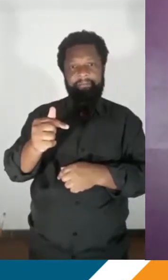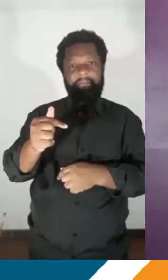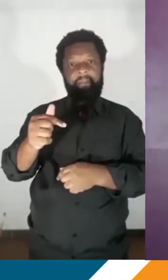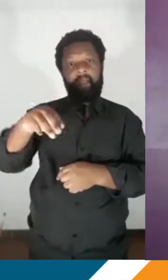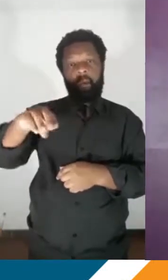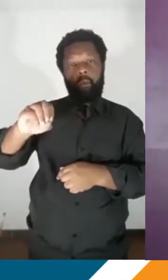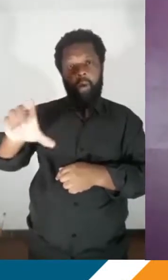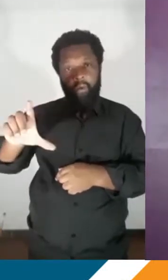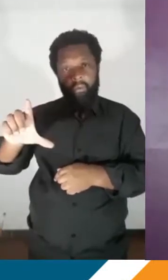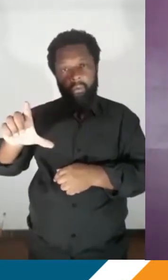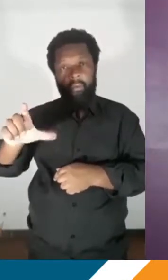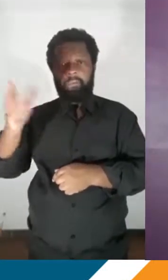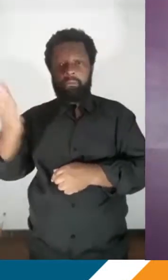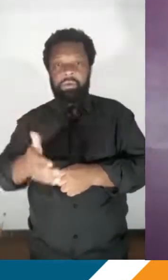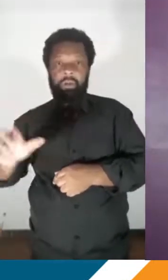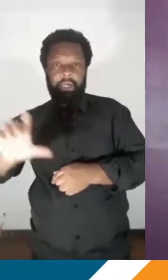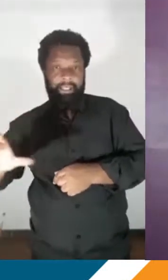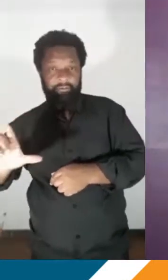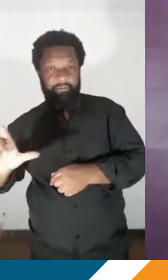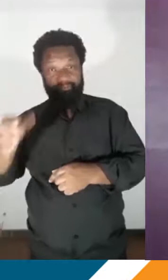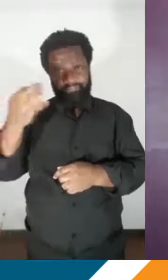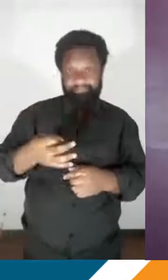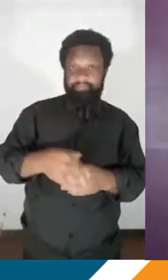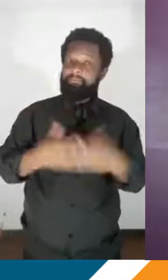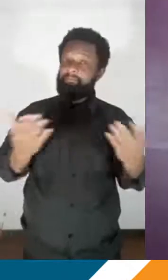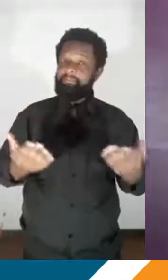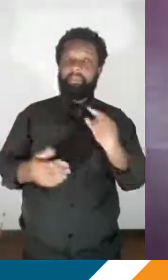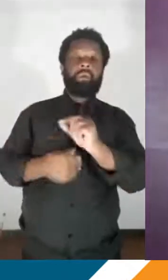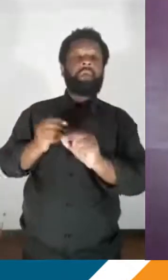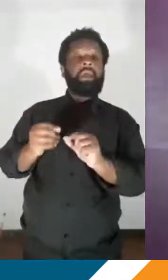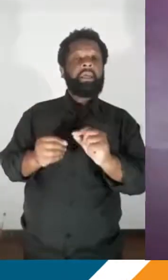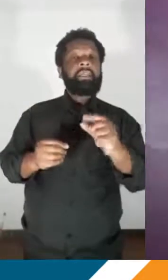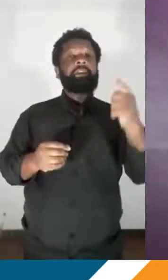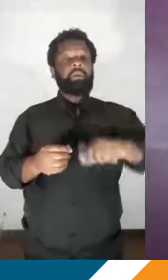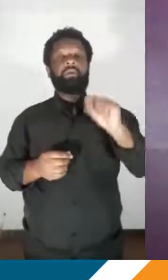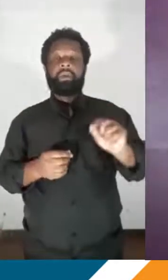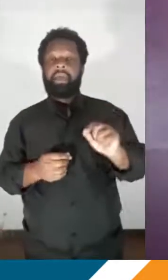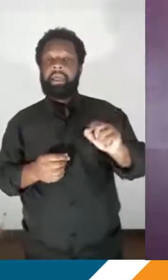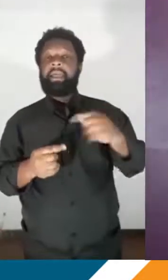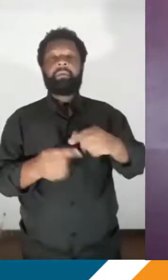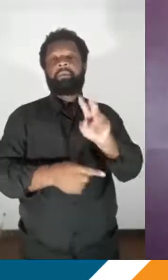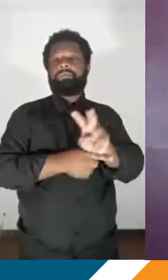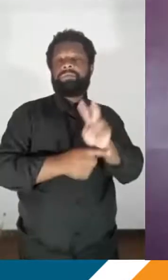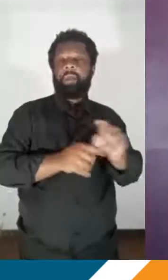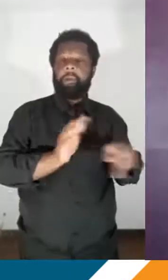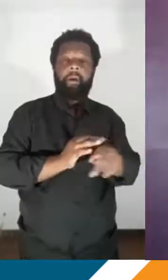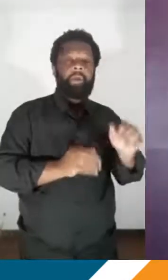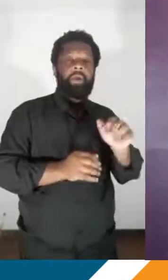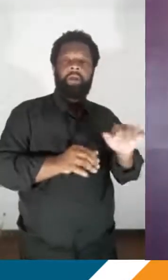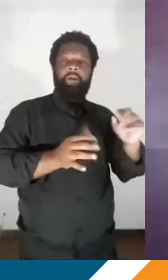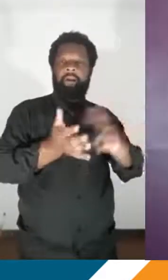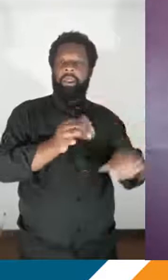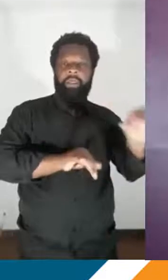1,17 mol por litro, certo? Isso Isso daqui tá de novo no quê? Numa